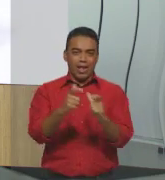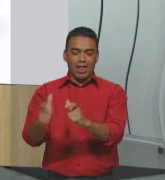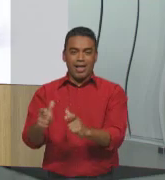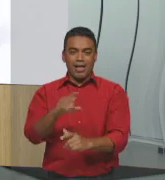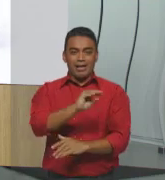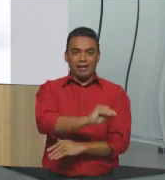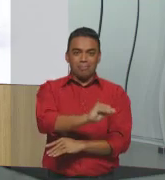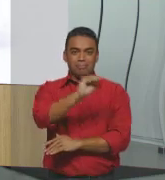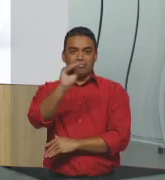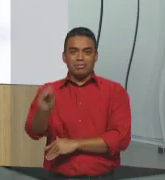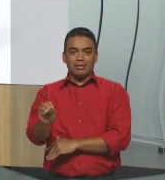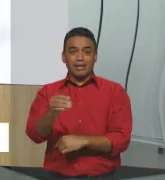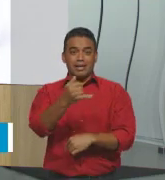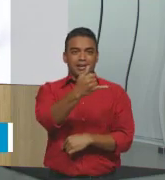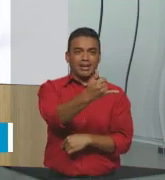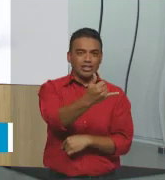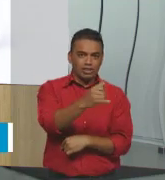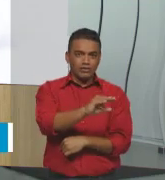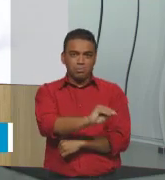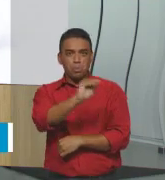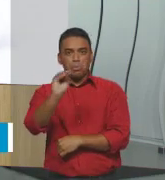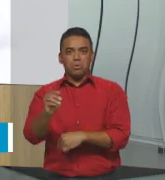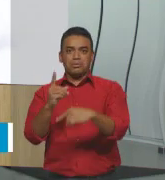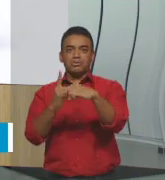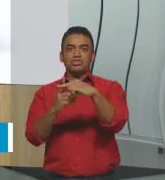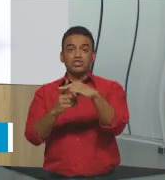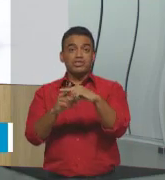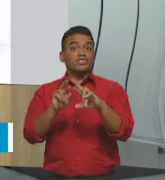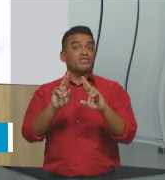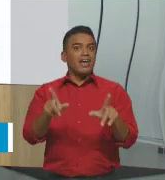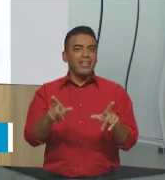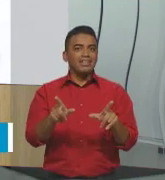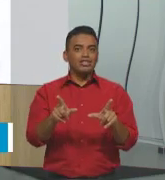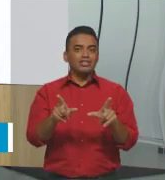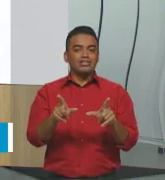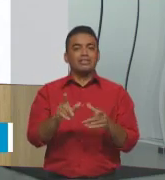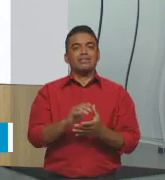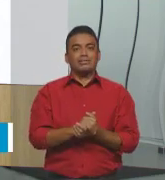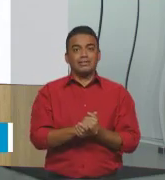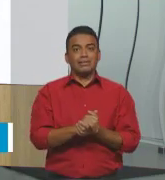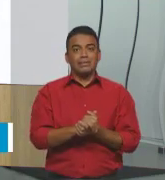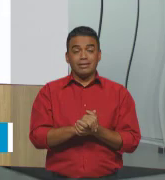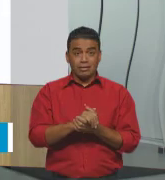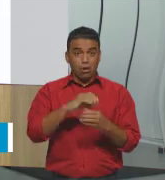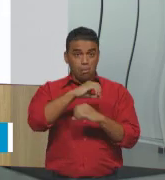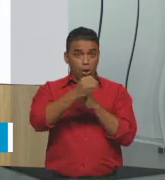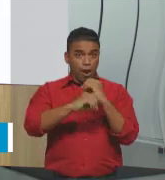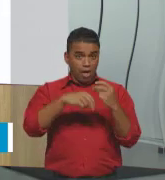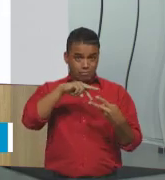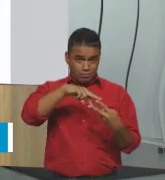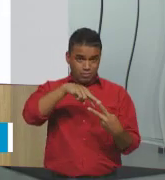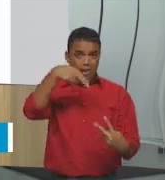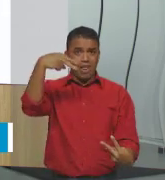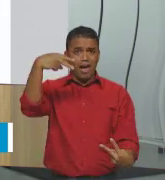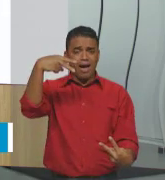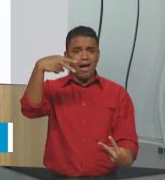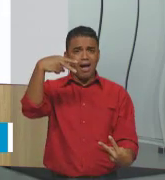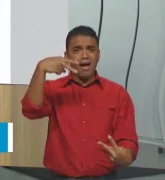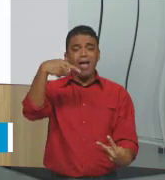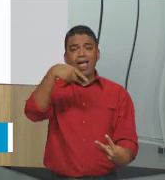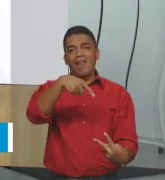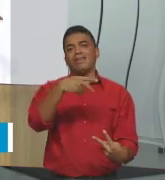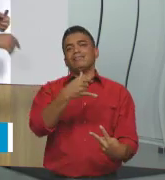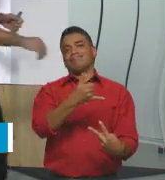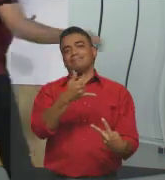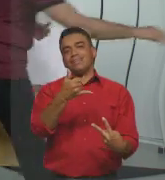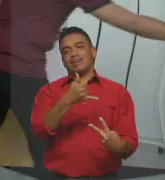diferença, então, desse campo elétrico? A molécula de DNA, ela vai ser uma molécula carregada